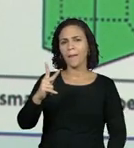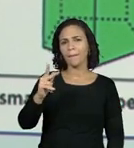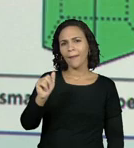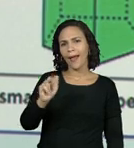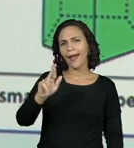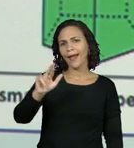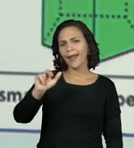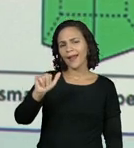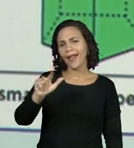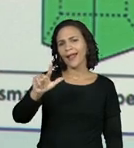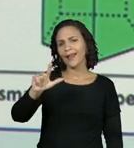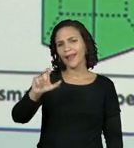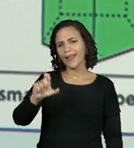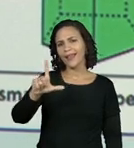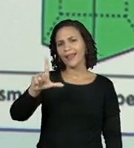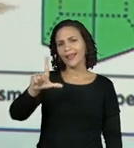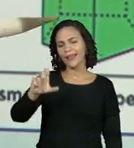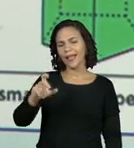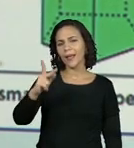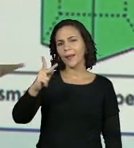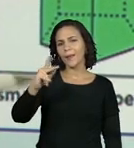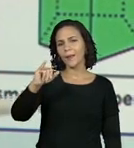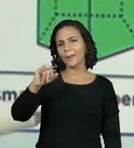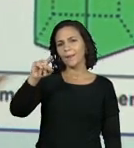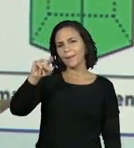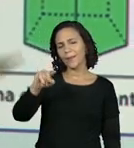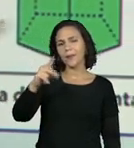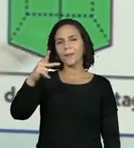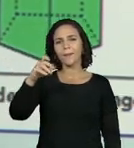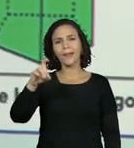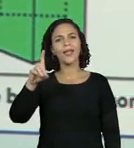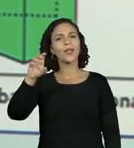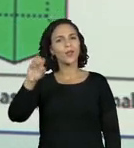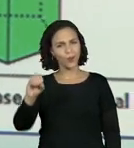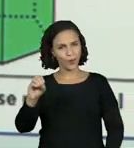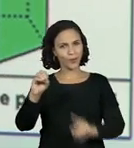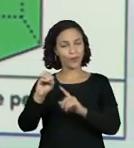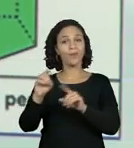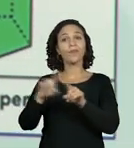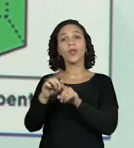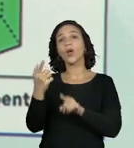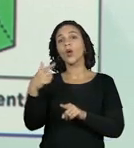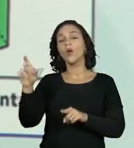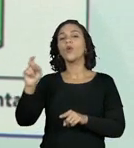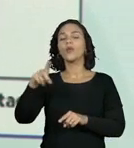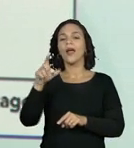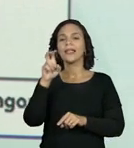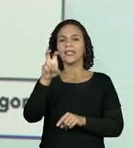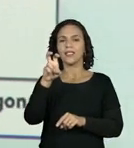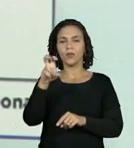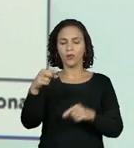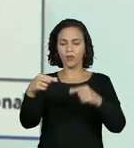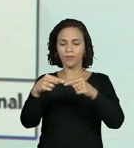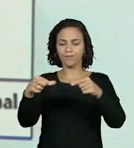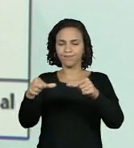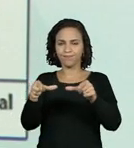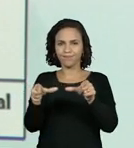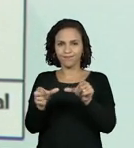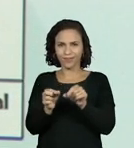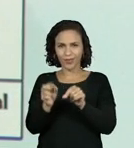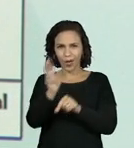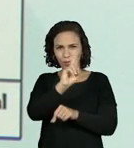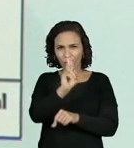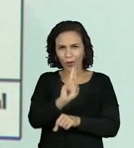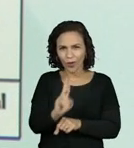paralelepípedo, ou paralelogramo, perfeito. E do lado o prisma de base pentagonal. Turma, falei bastante nome, não